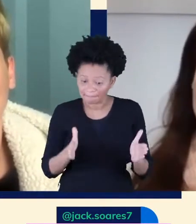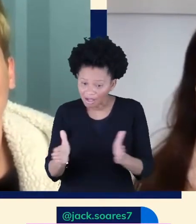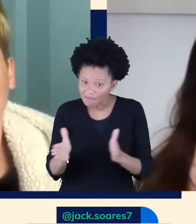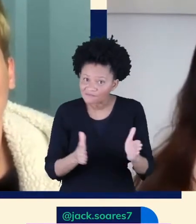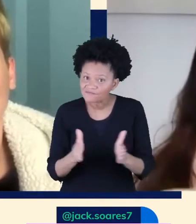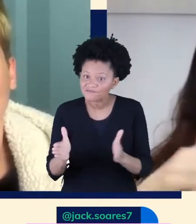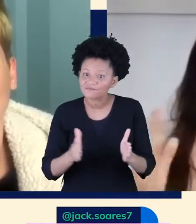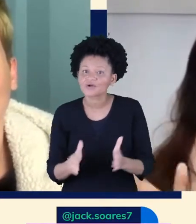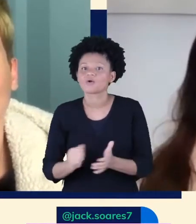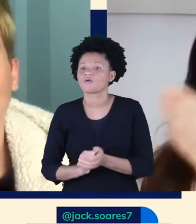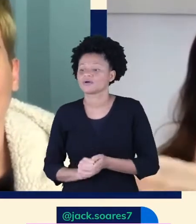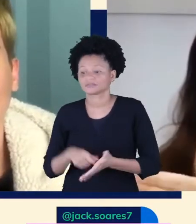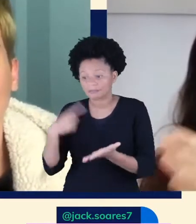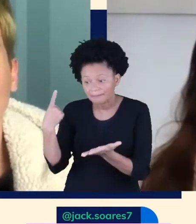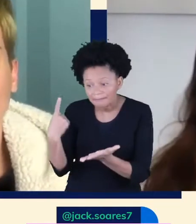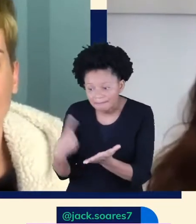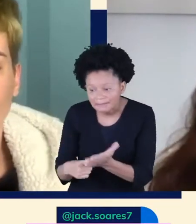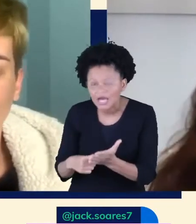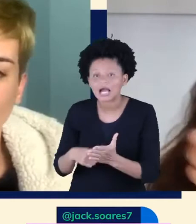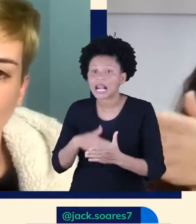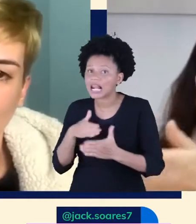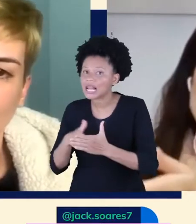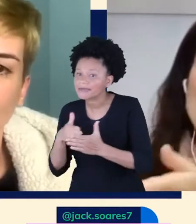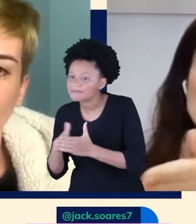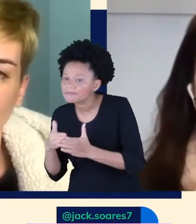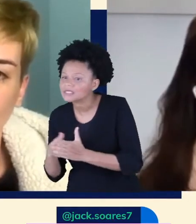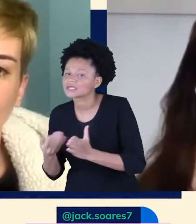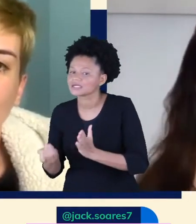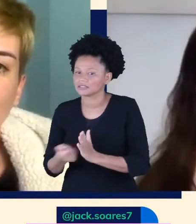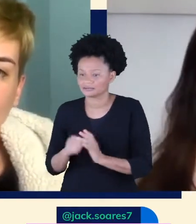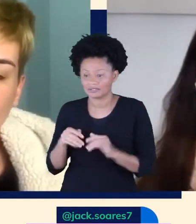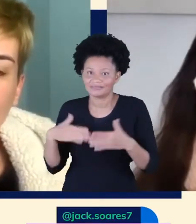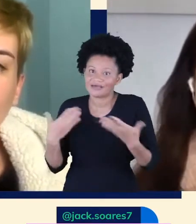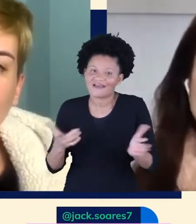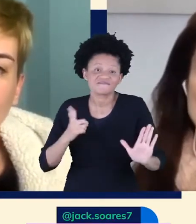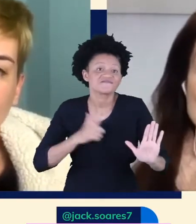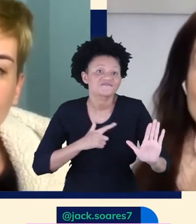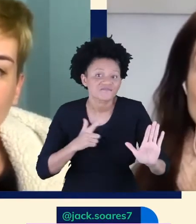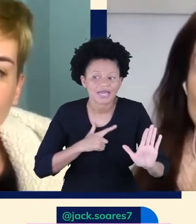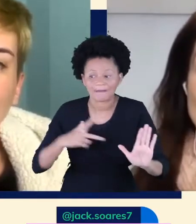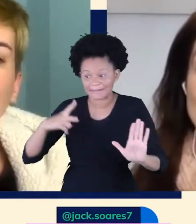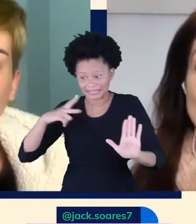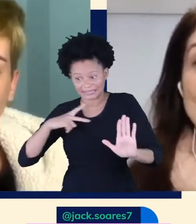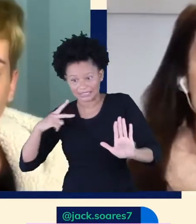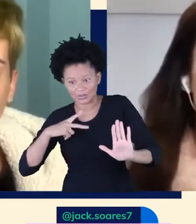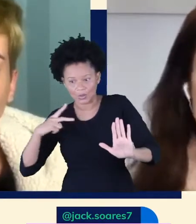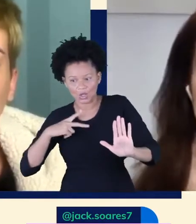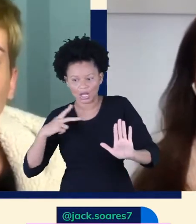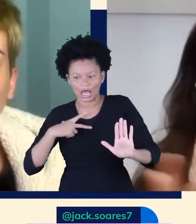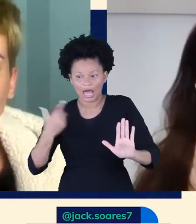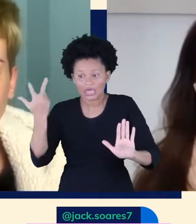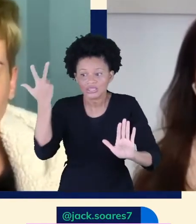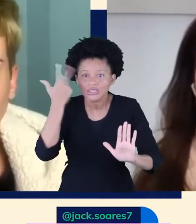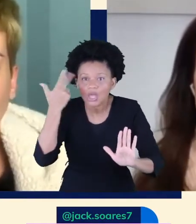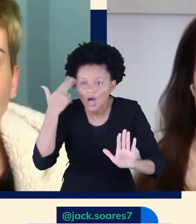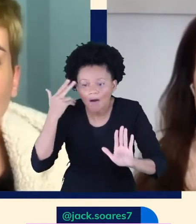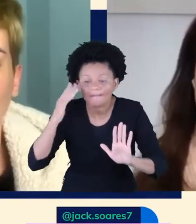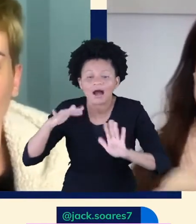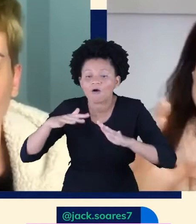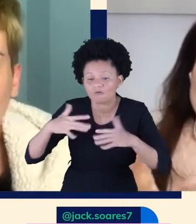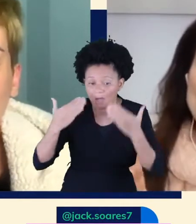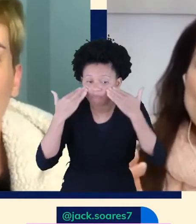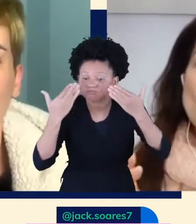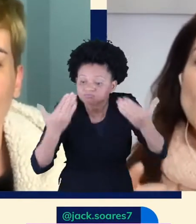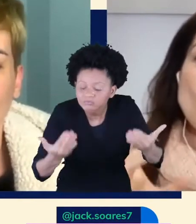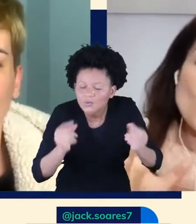dessa fase, começar a estabelecer esses limites entre o público e o privado. Não é que é feio, né? Não é que é feio a criança sair peladona,